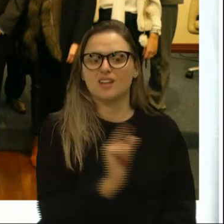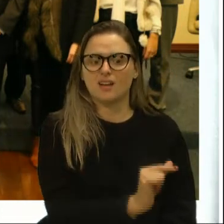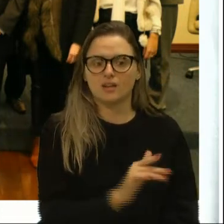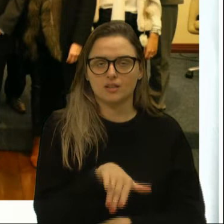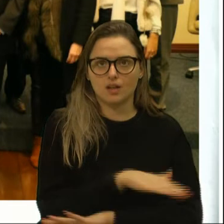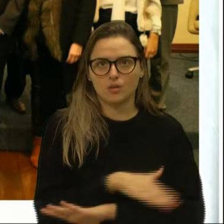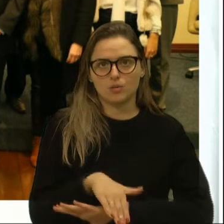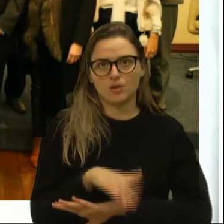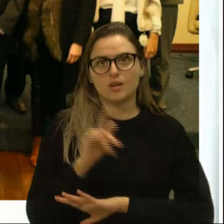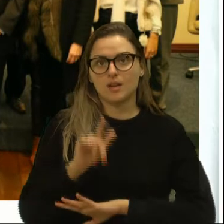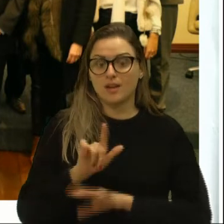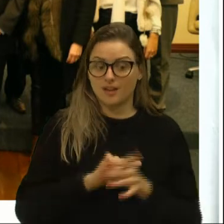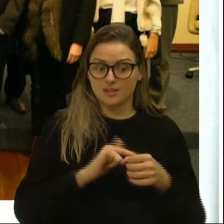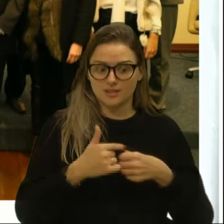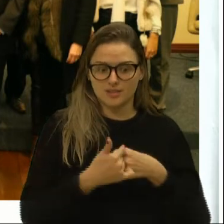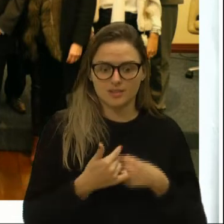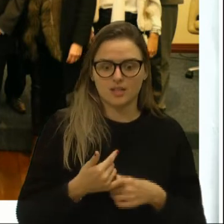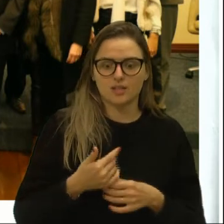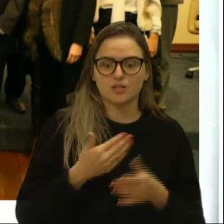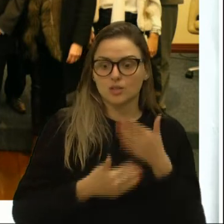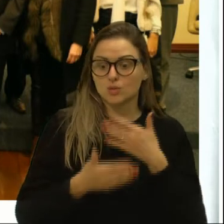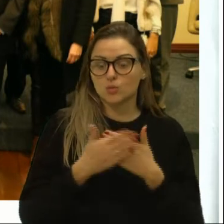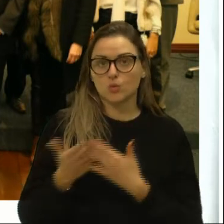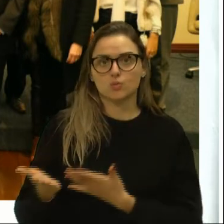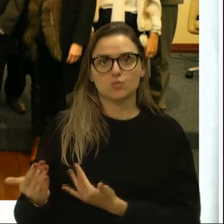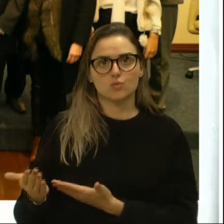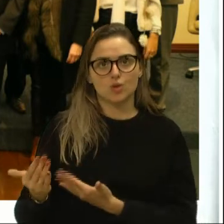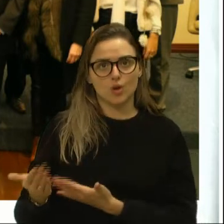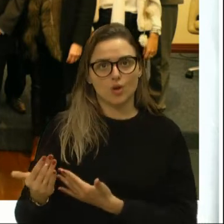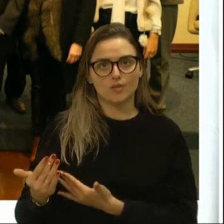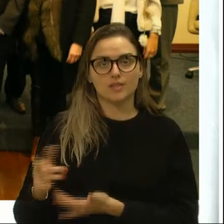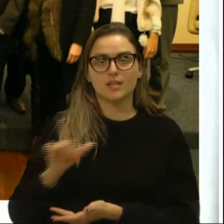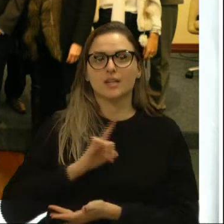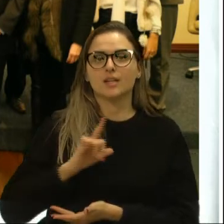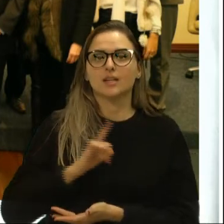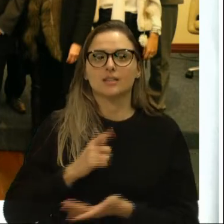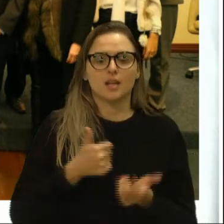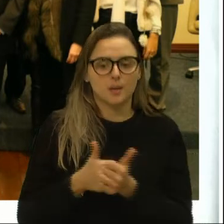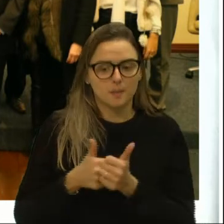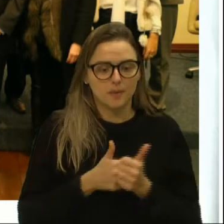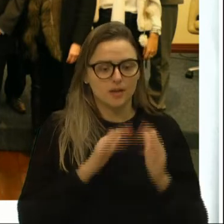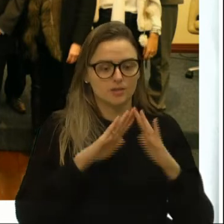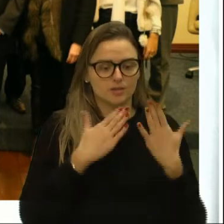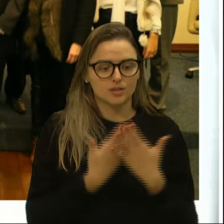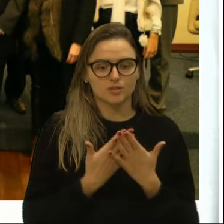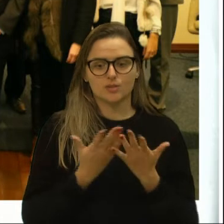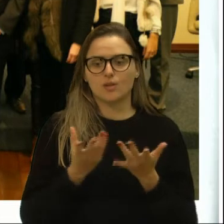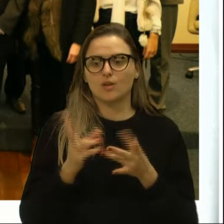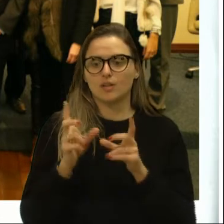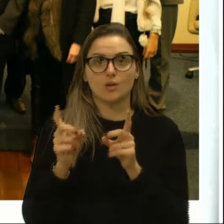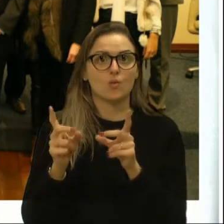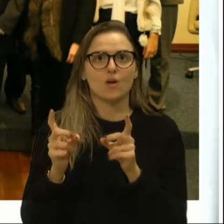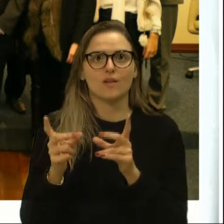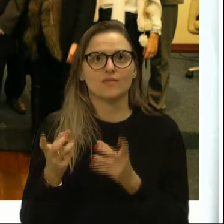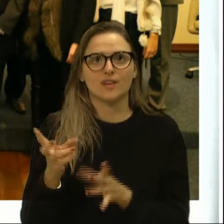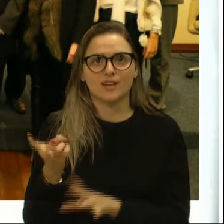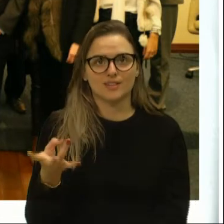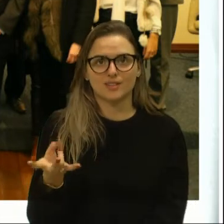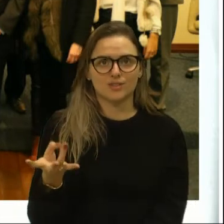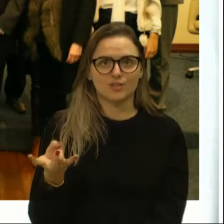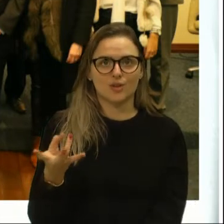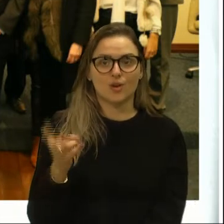na cidade que os nossos jovens estão cooptados ao redor das escolas com o tráfico de drogas.